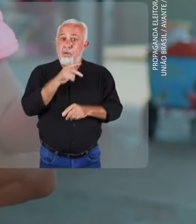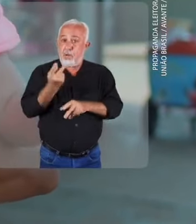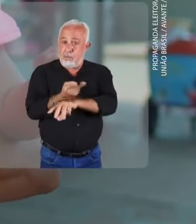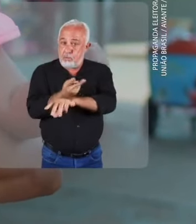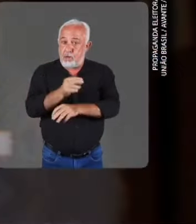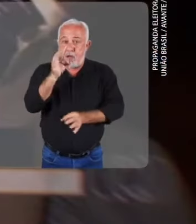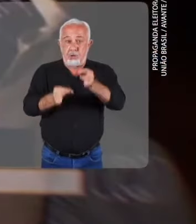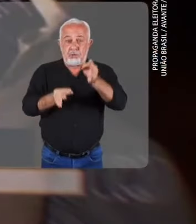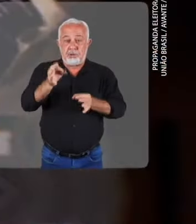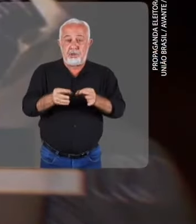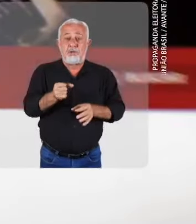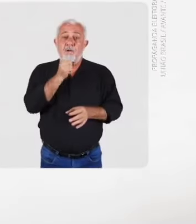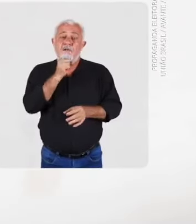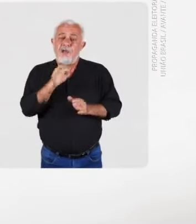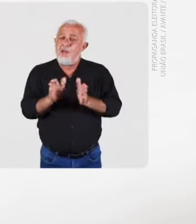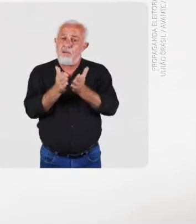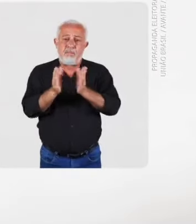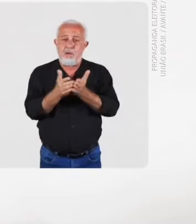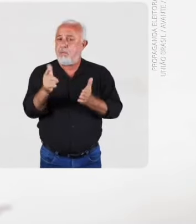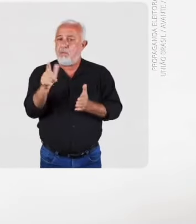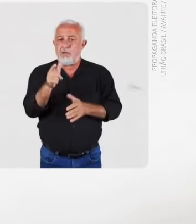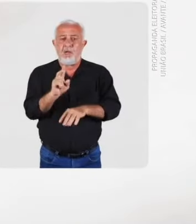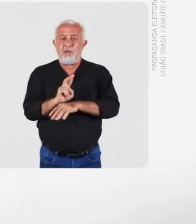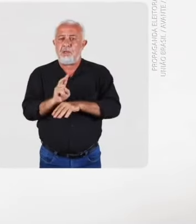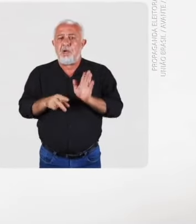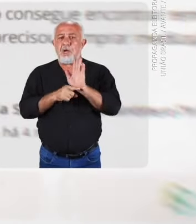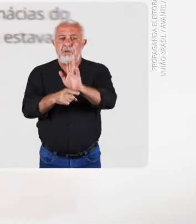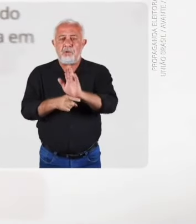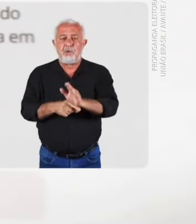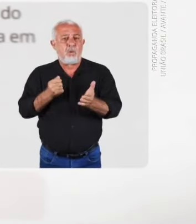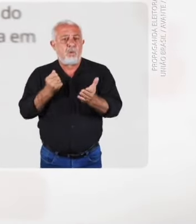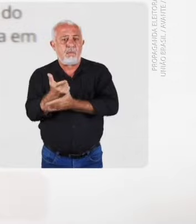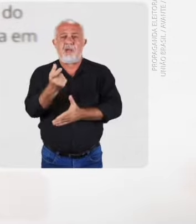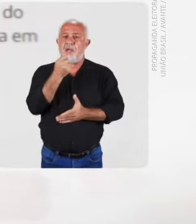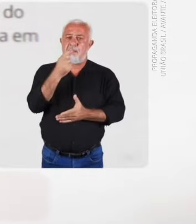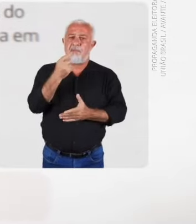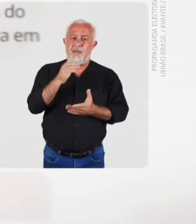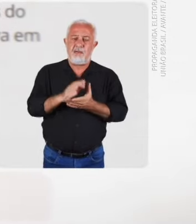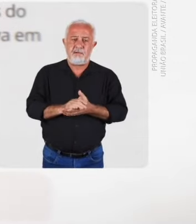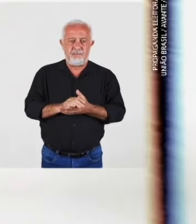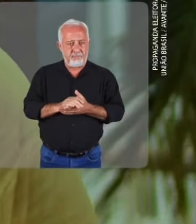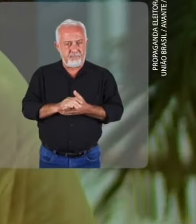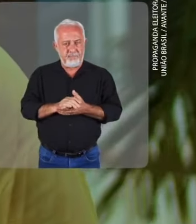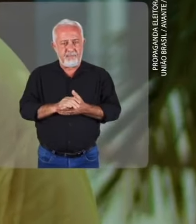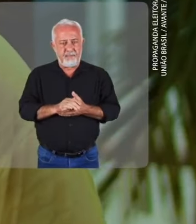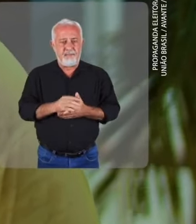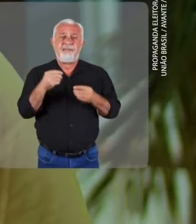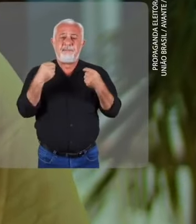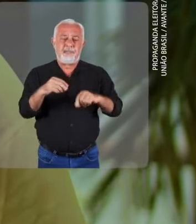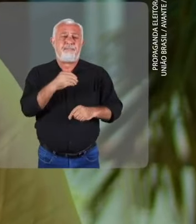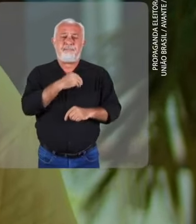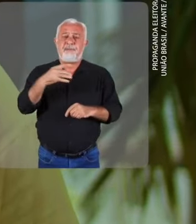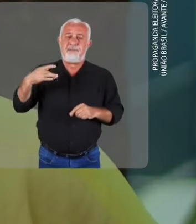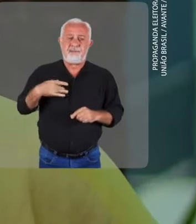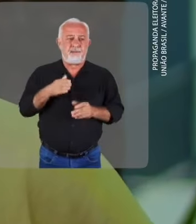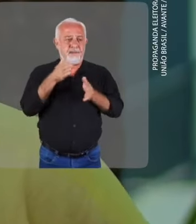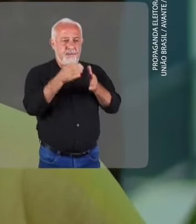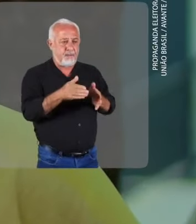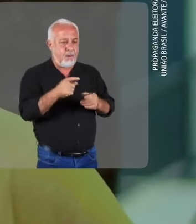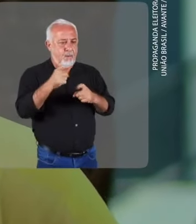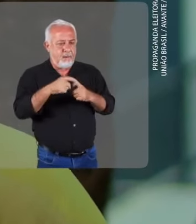para me conseguir. Os idosos mais pobres não recebem nenhuma ajuda para comprar remédios. Aí eu precisei ir no postinho de saúde,